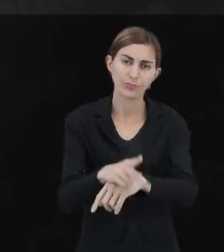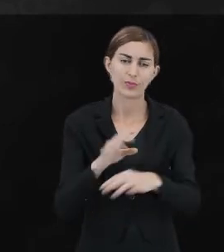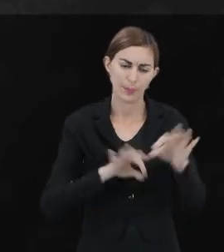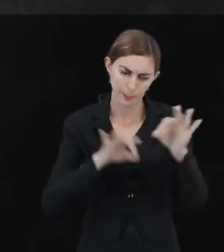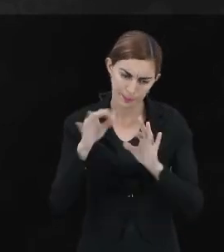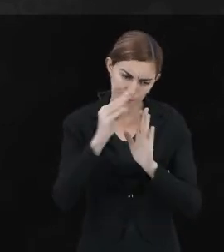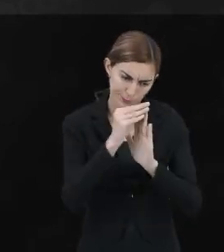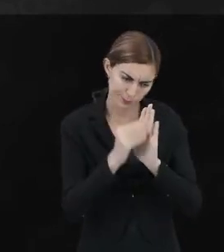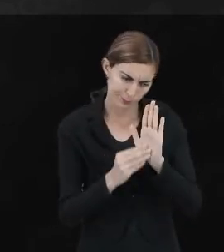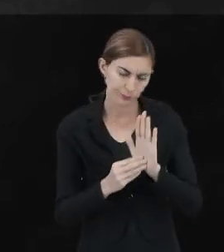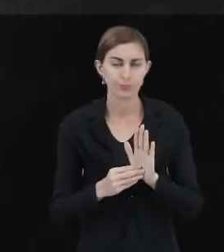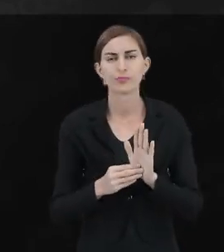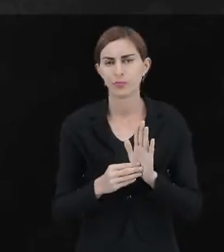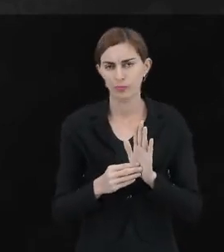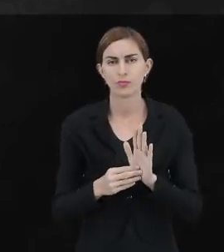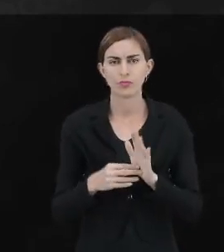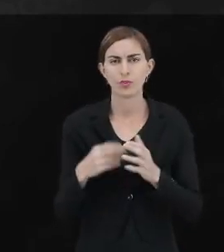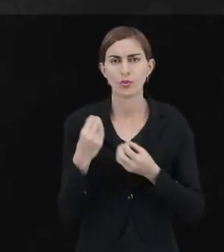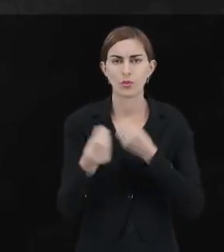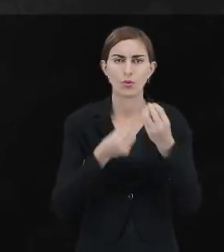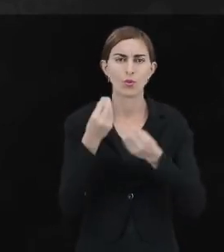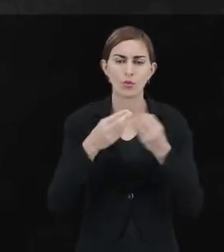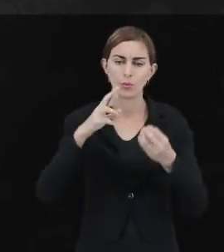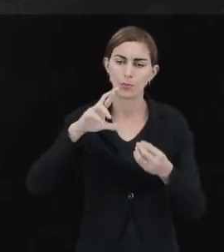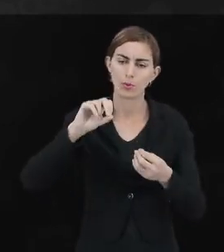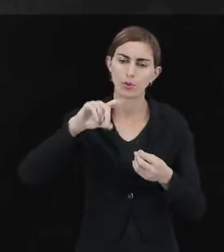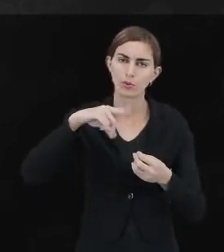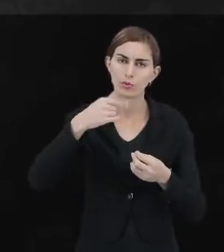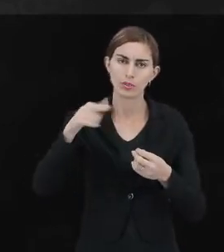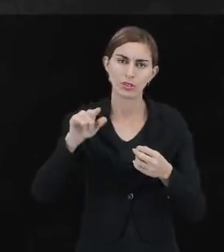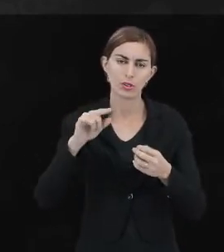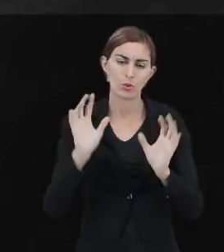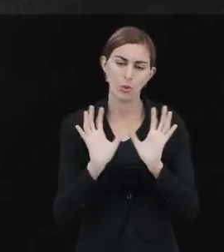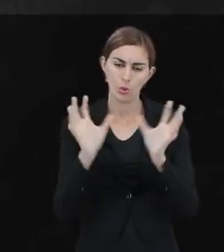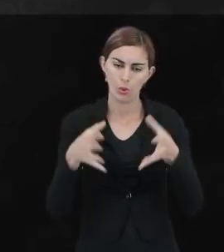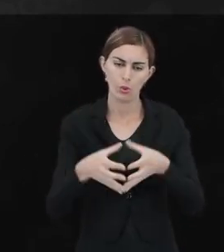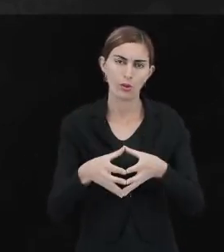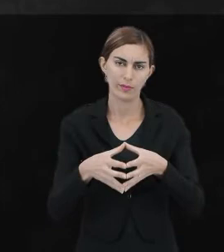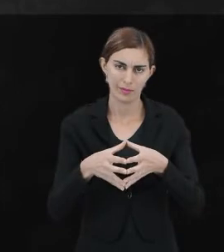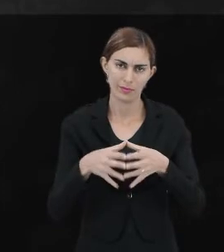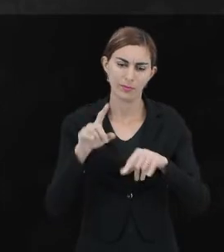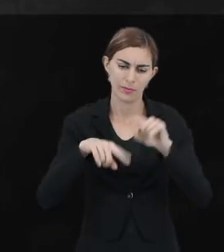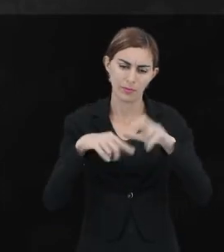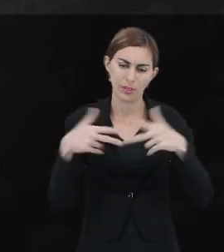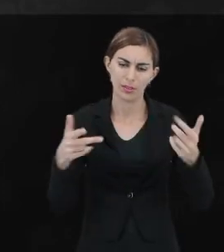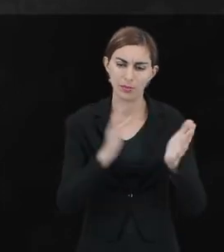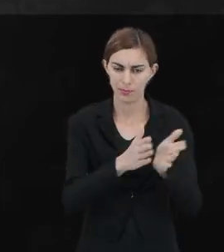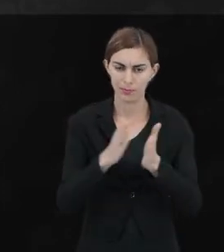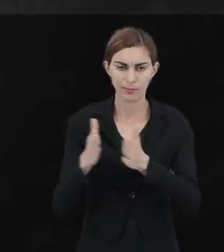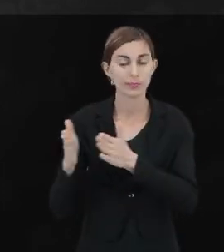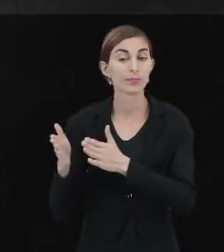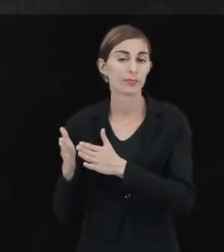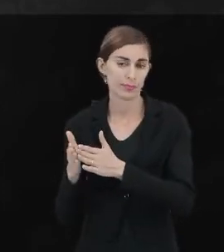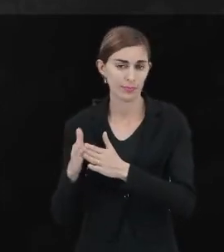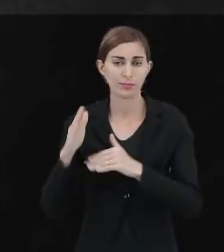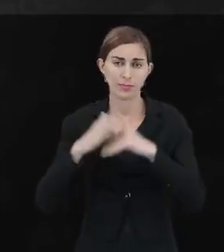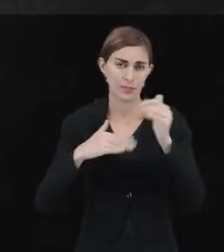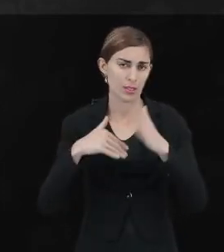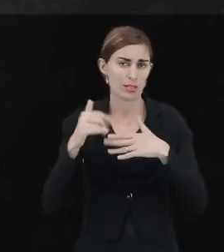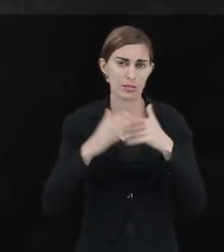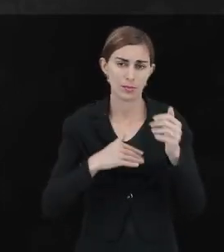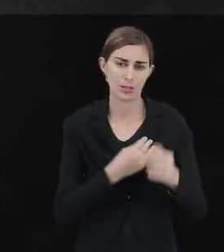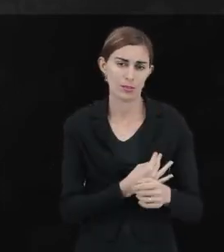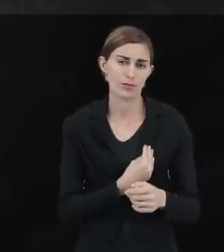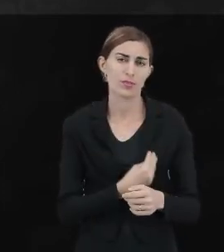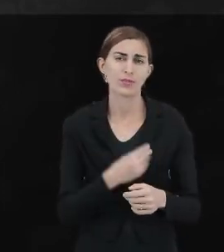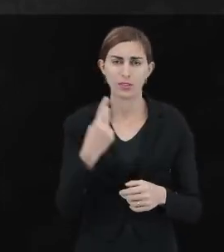elaborado e experienciado como uma produção coletiva do material organizativo para as práticas a